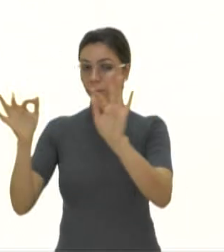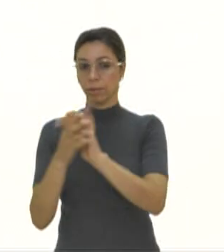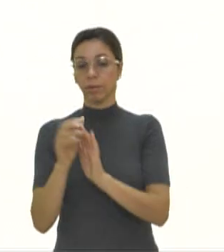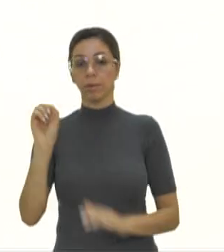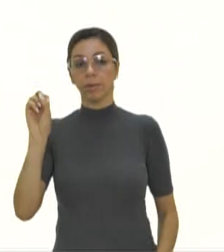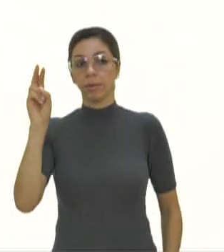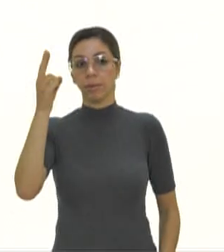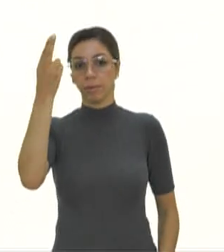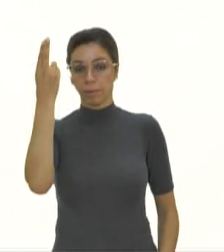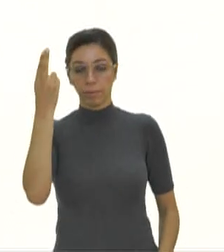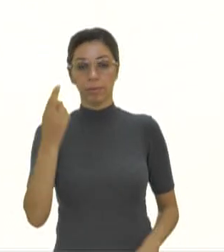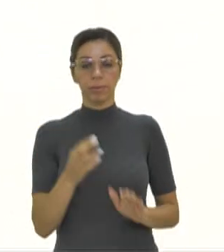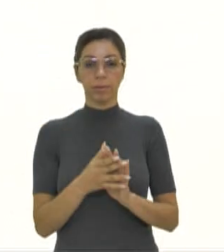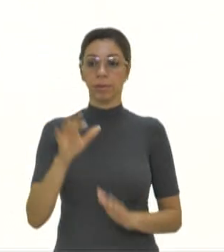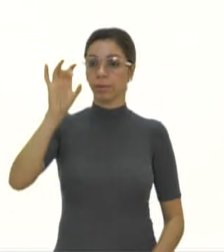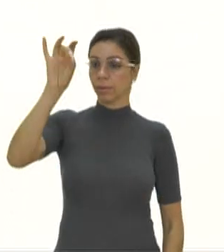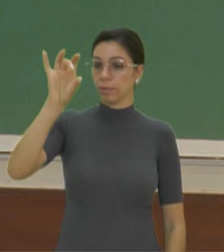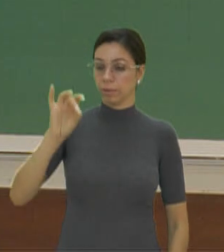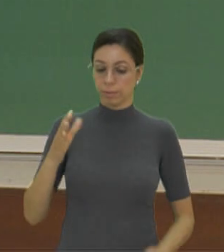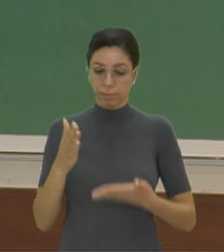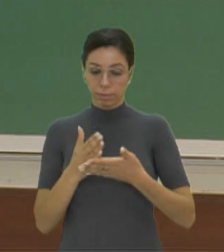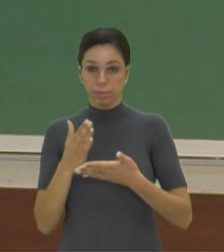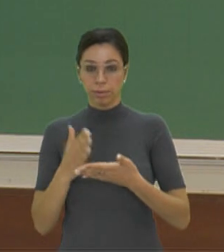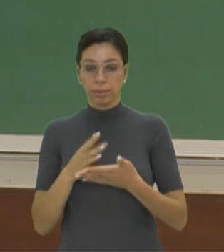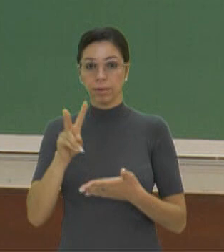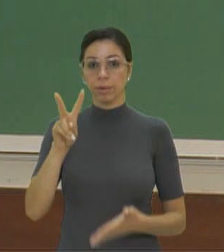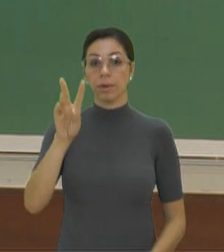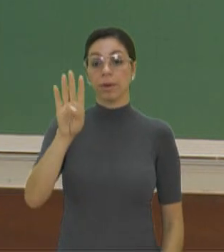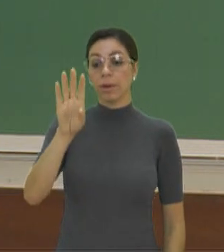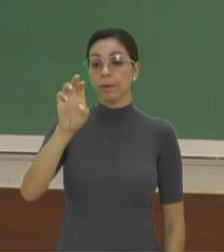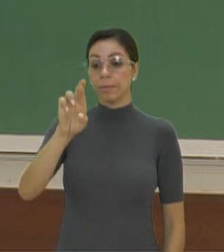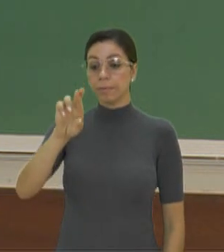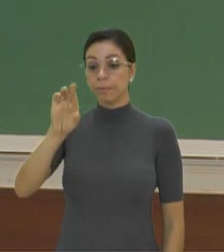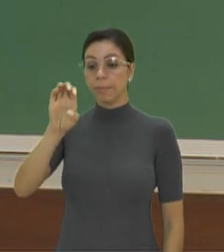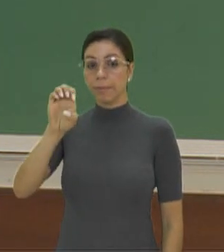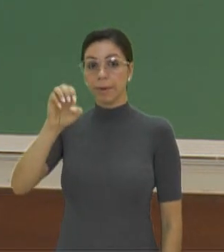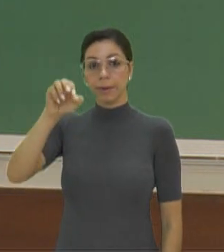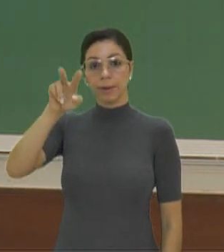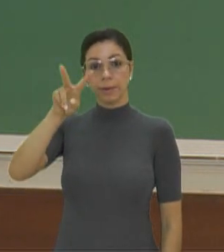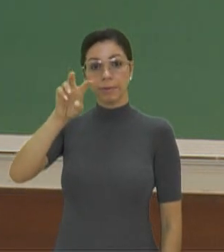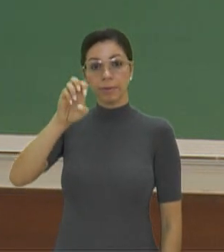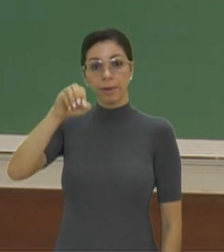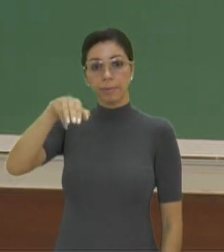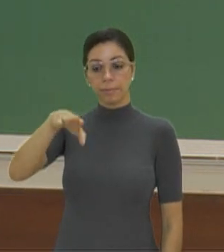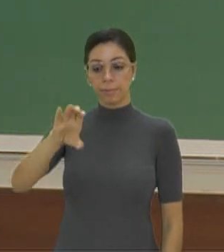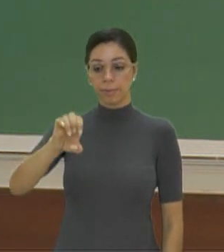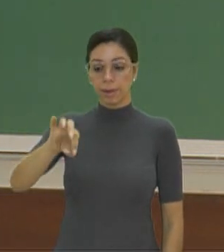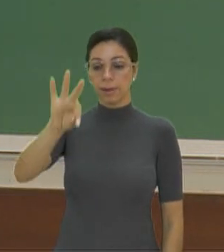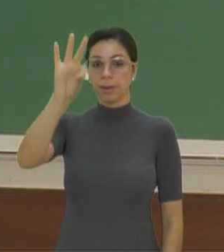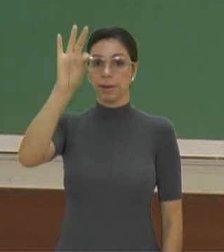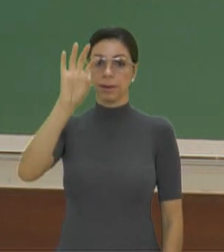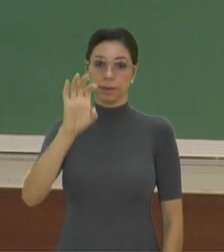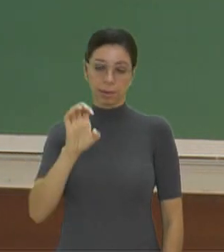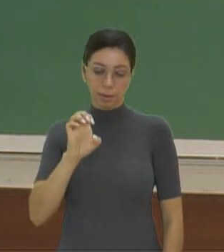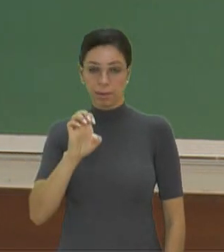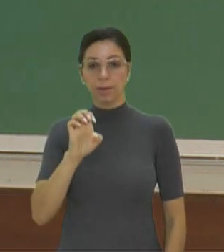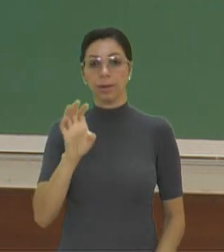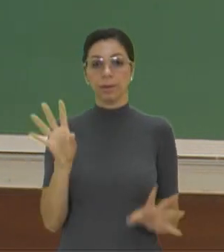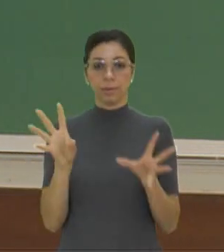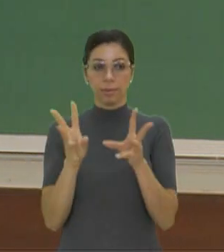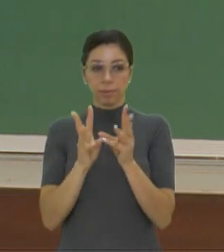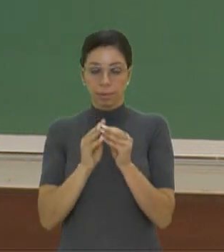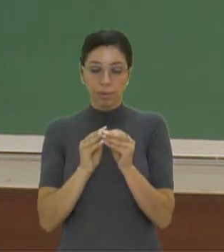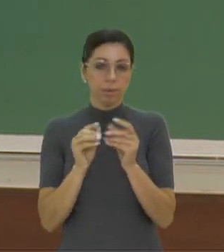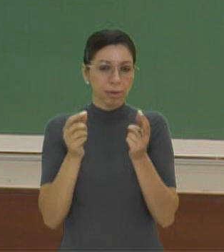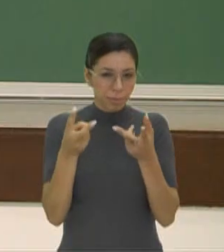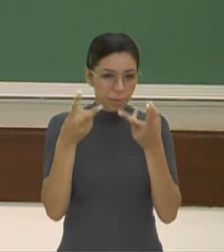historical context. Cada capítulo brevemente apresenta um contexto histórico. Observem que aqui não muda,